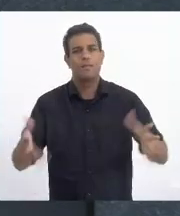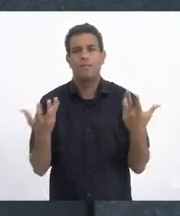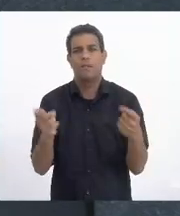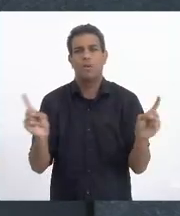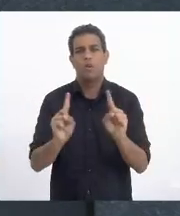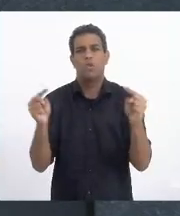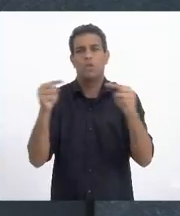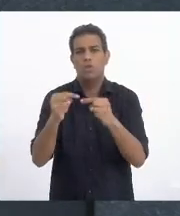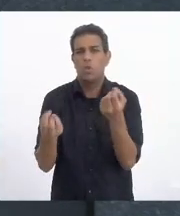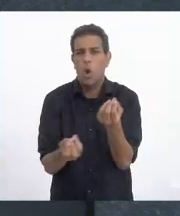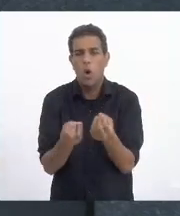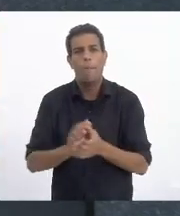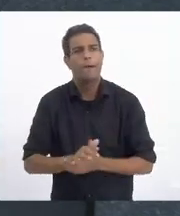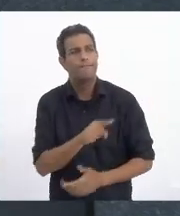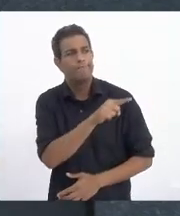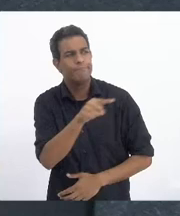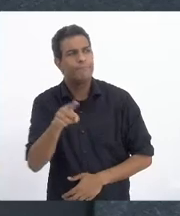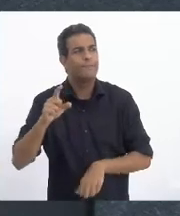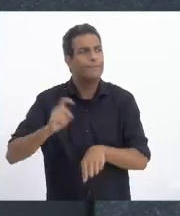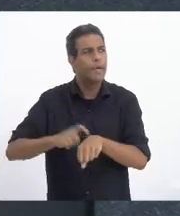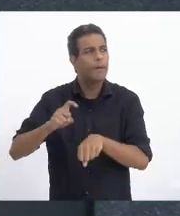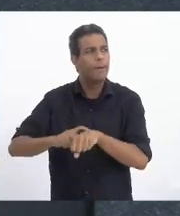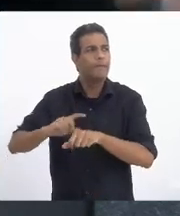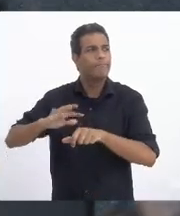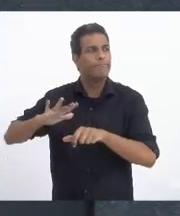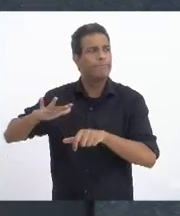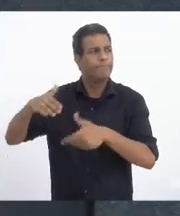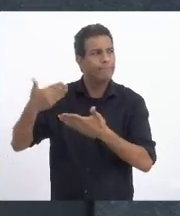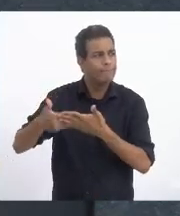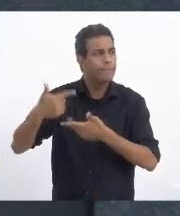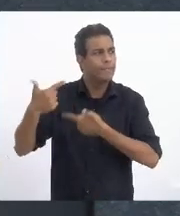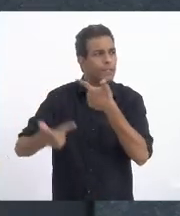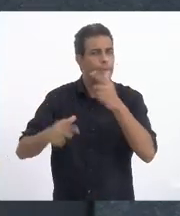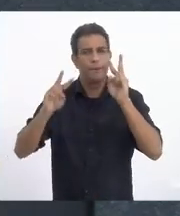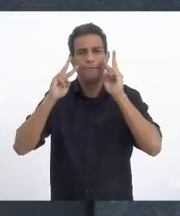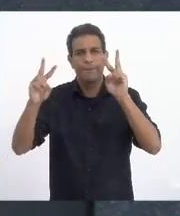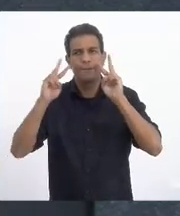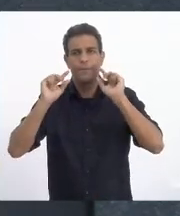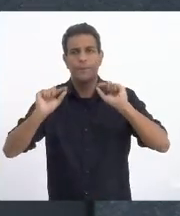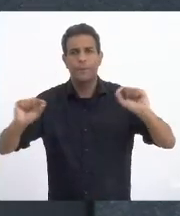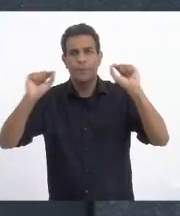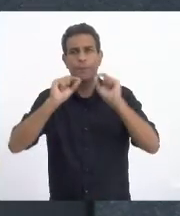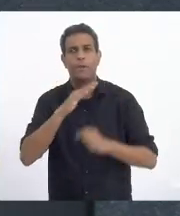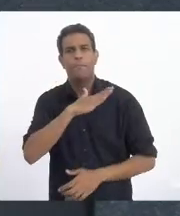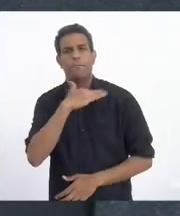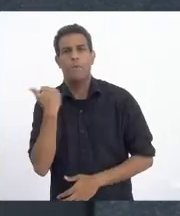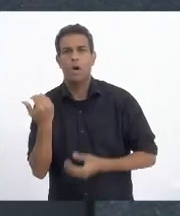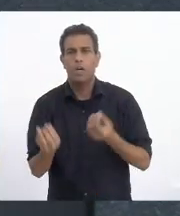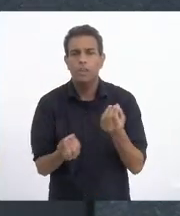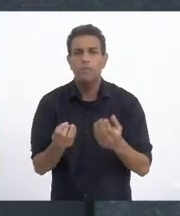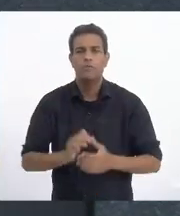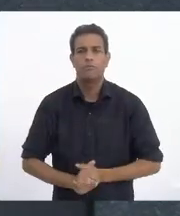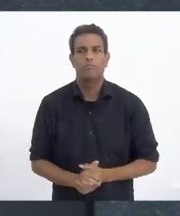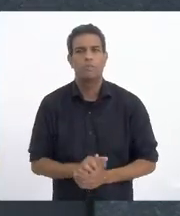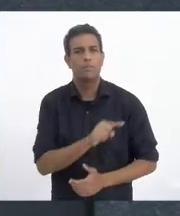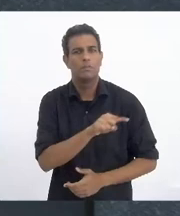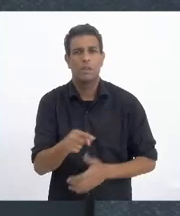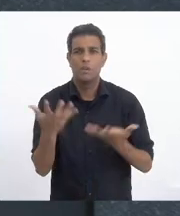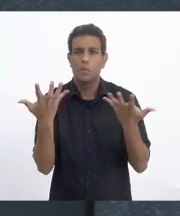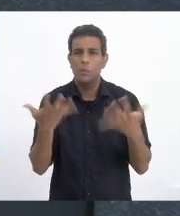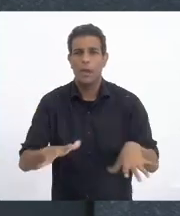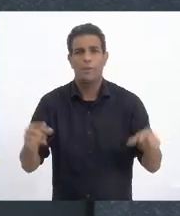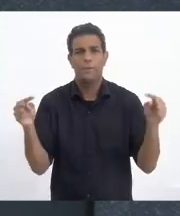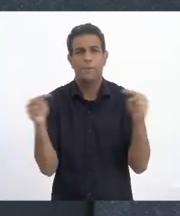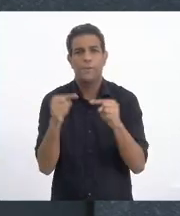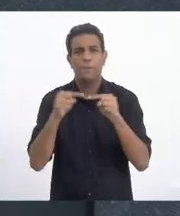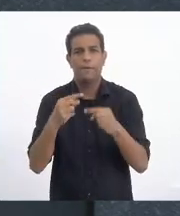mais, gente. É todos os dias ligar a televisão e ver mais um policial assassinado no estado do Rio de Janeiro. Eu não quero mais